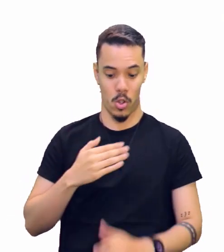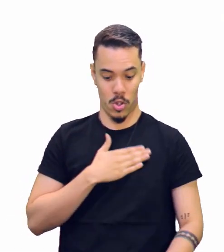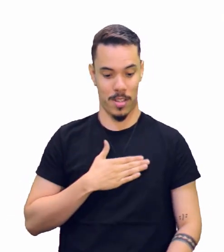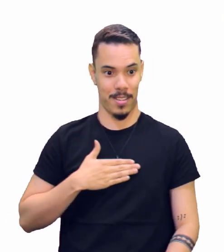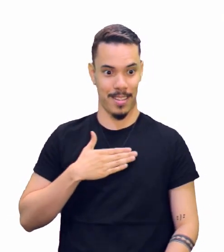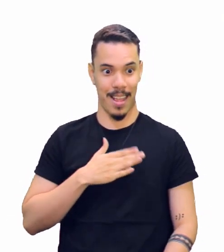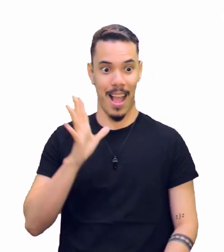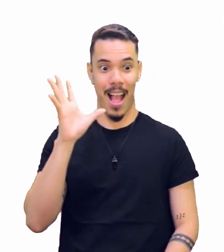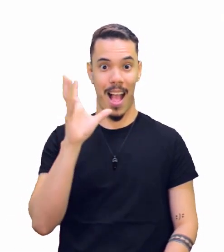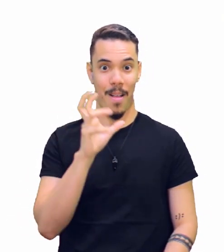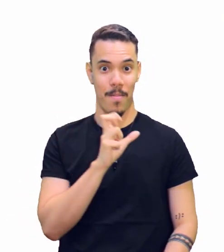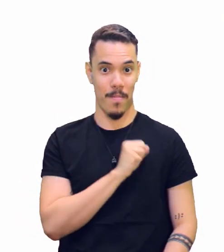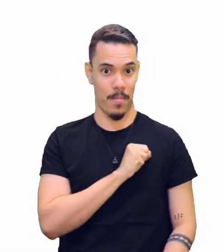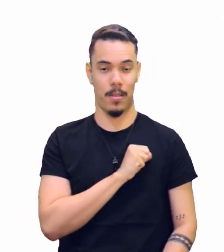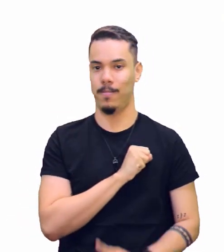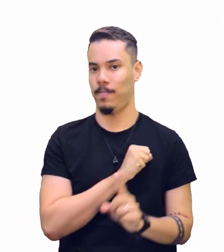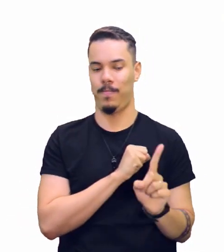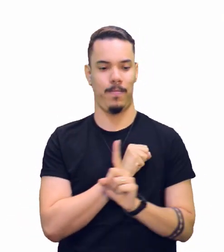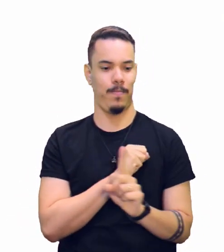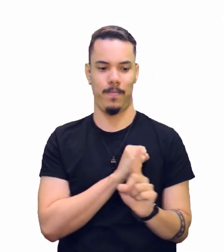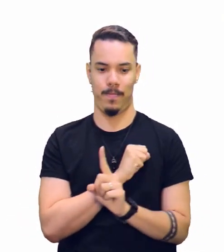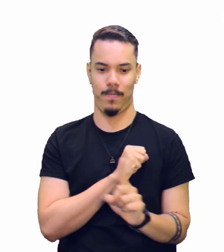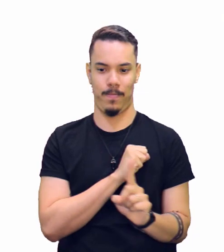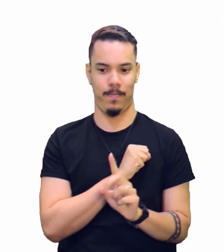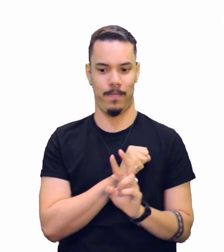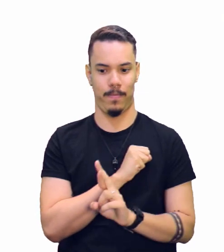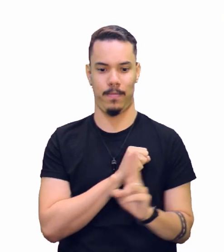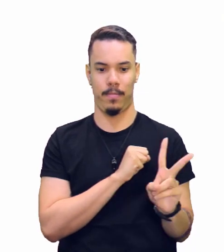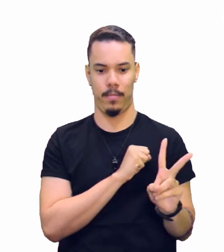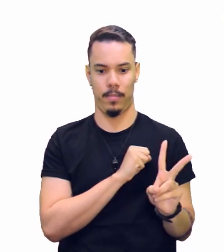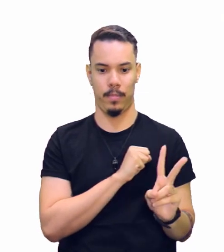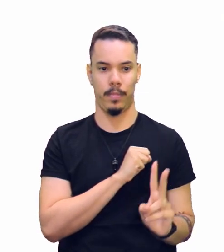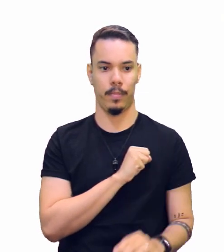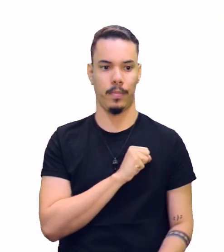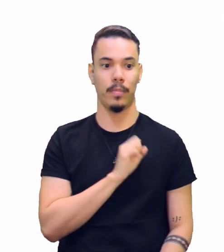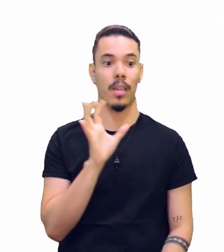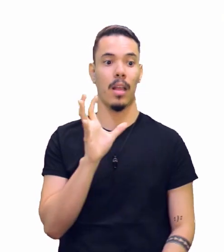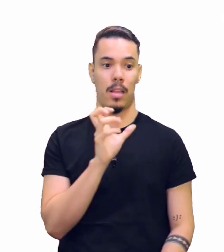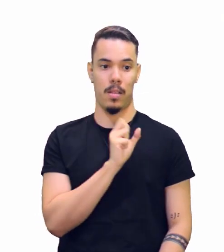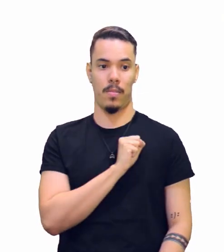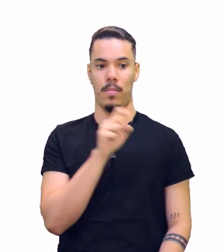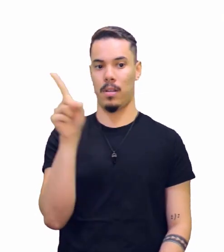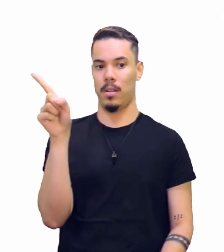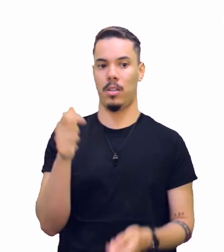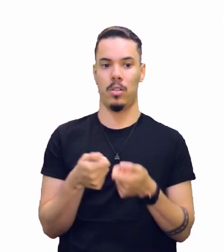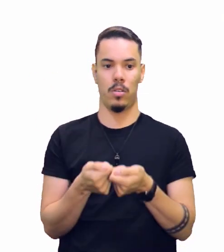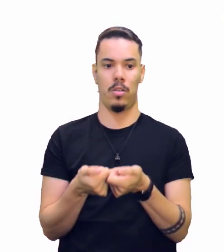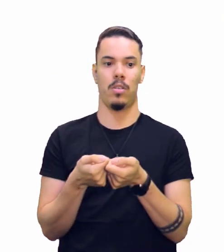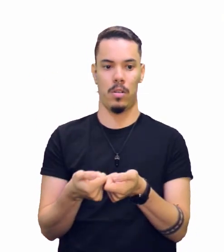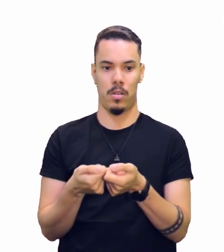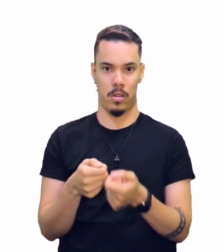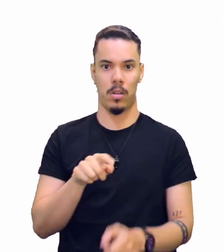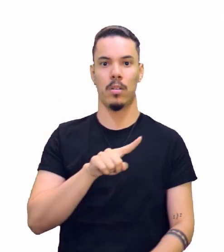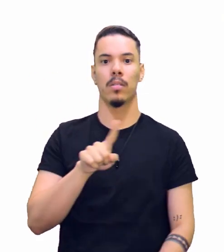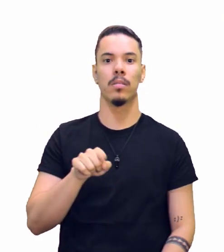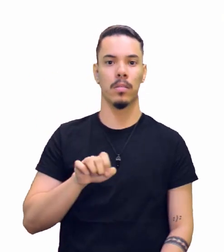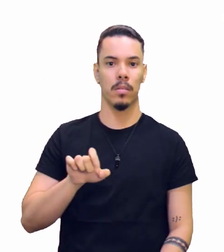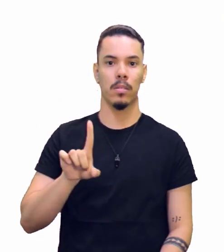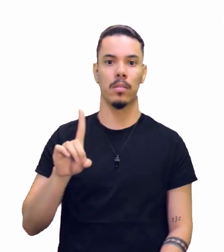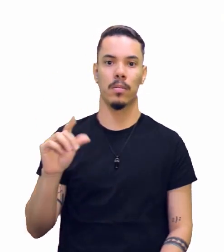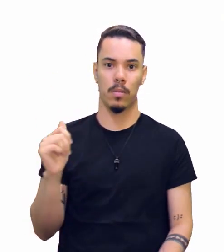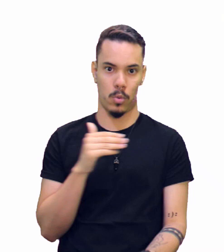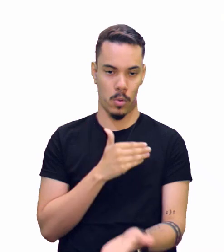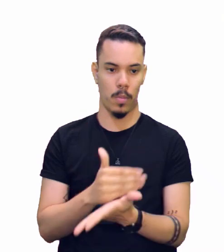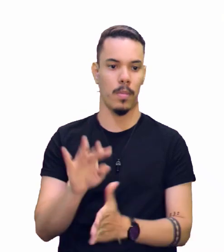então ele diz que gosta de comer do McDonald's ele falou que ama o quê jogar Zelda bem no início do